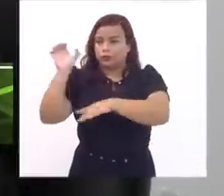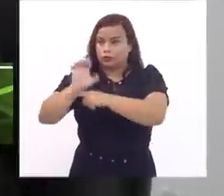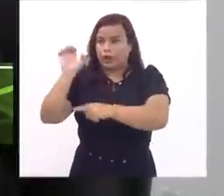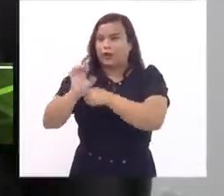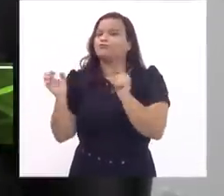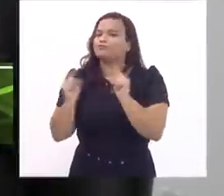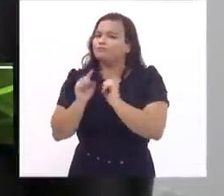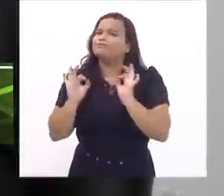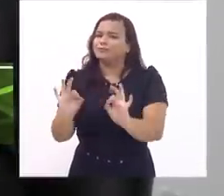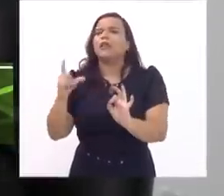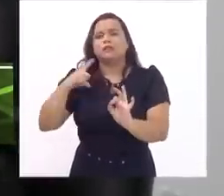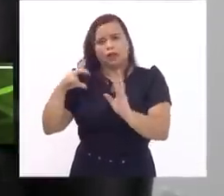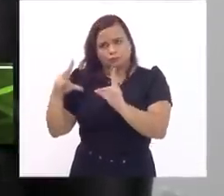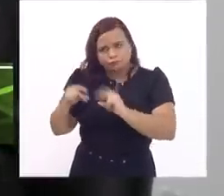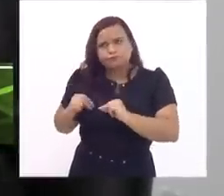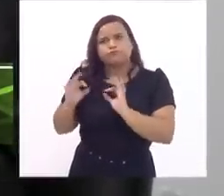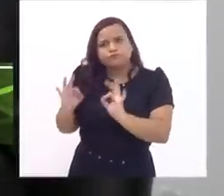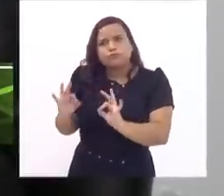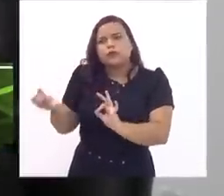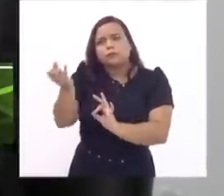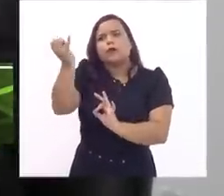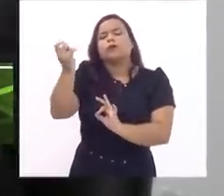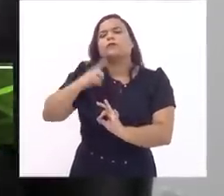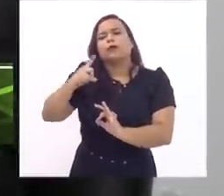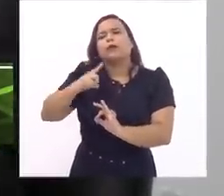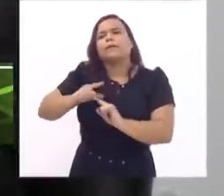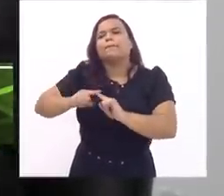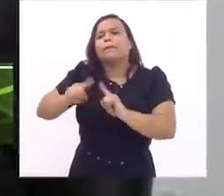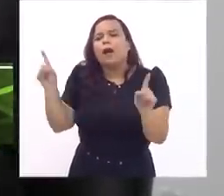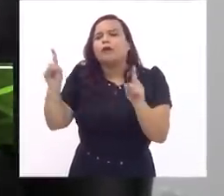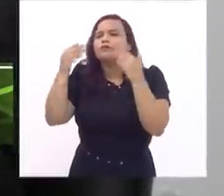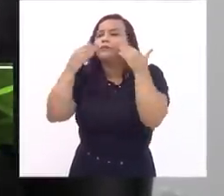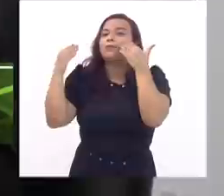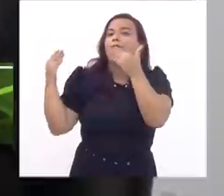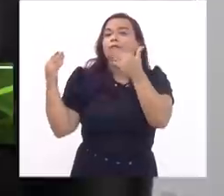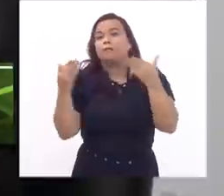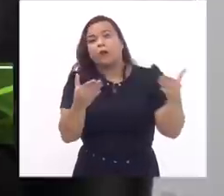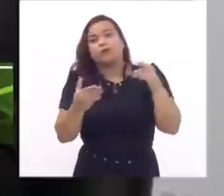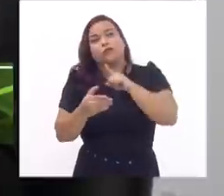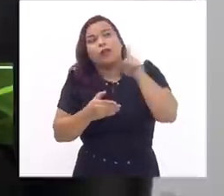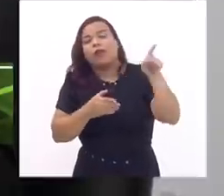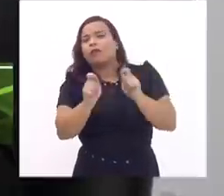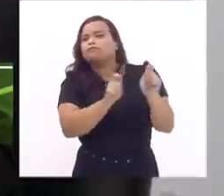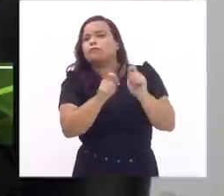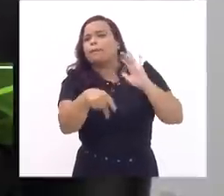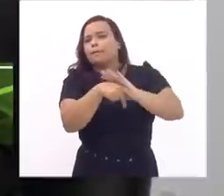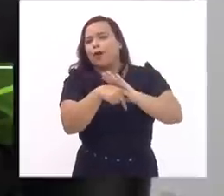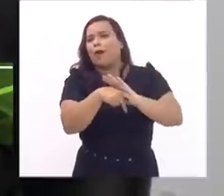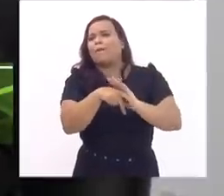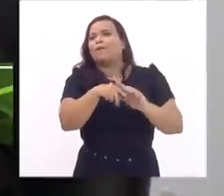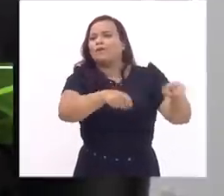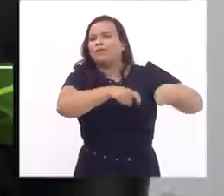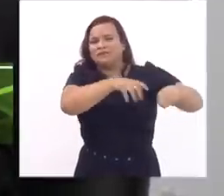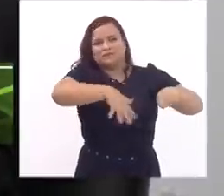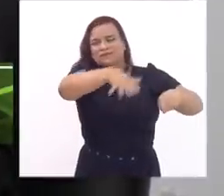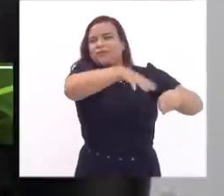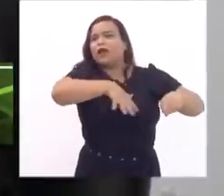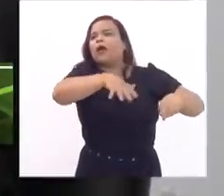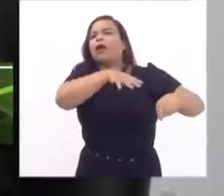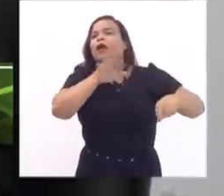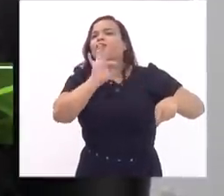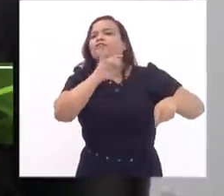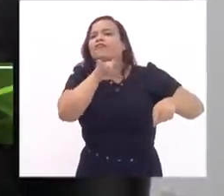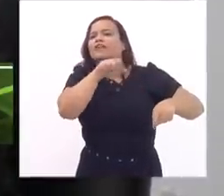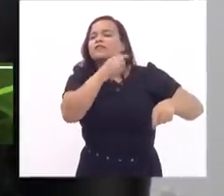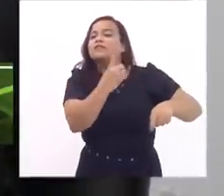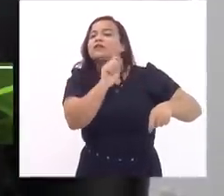uma questão de mérito aí, fundamental. O que aponta a Controladoria da Fazenda é que tem uma questão técnica hoje... Sistema quarto.